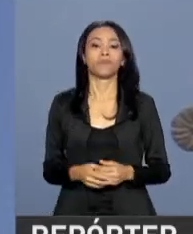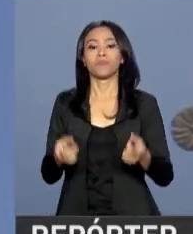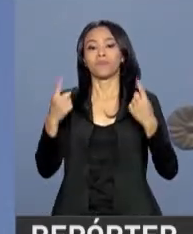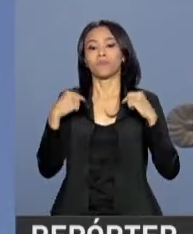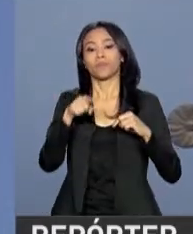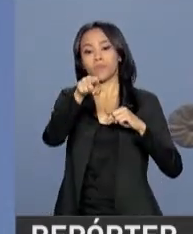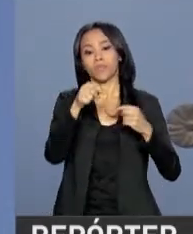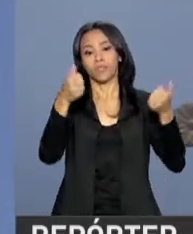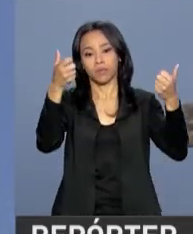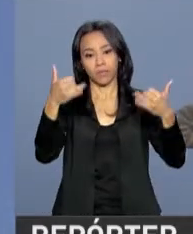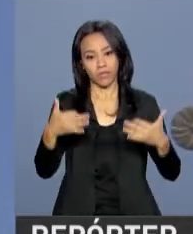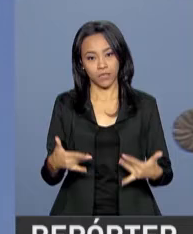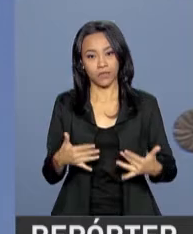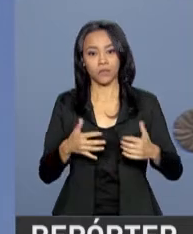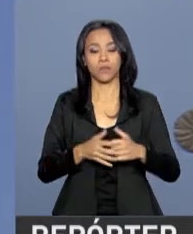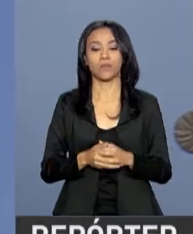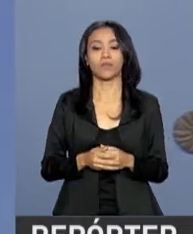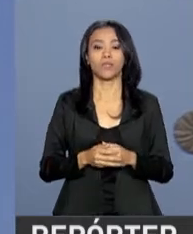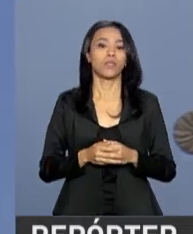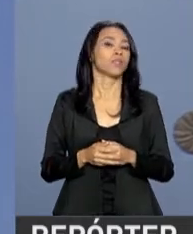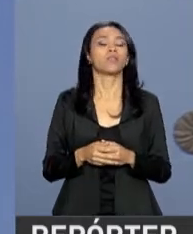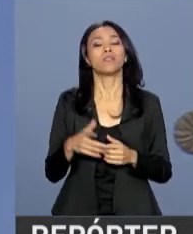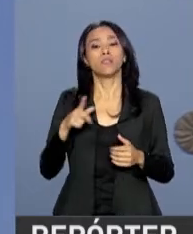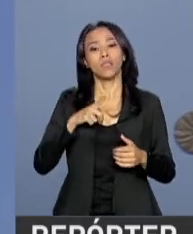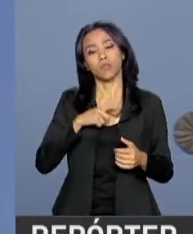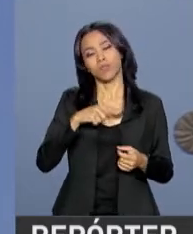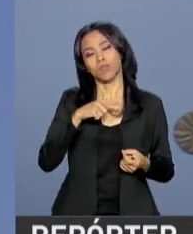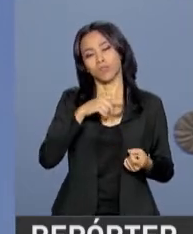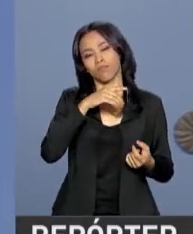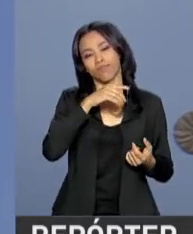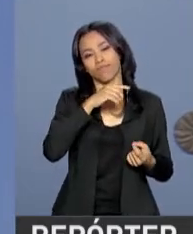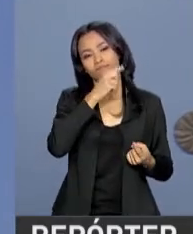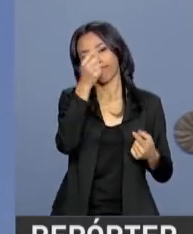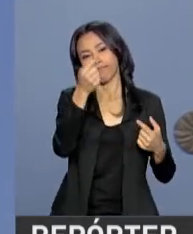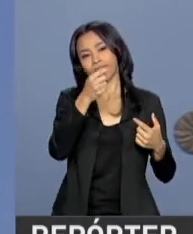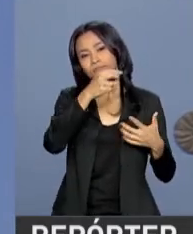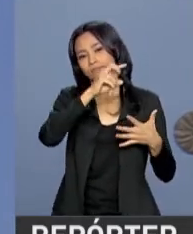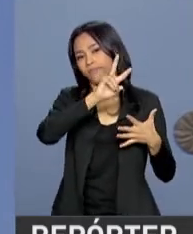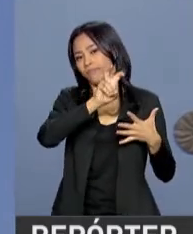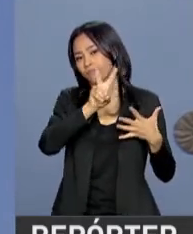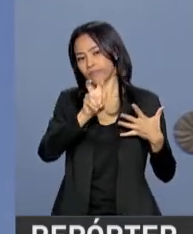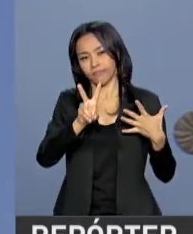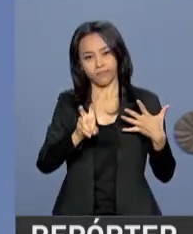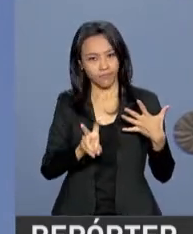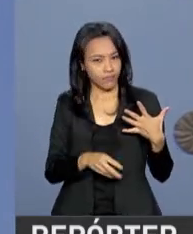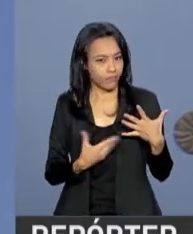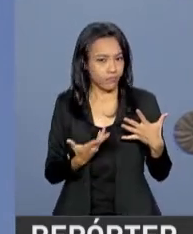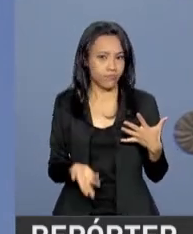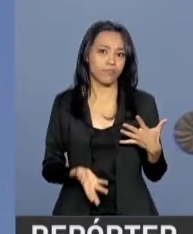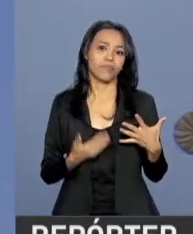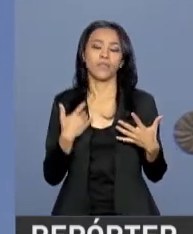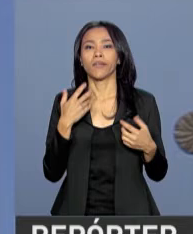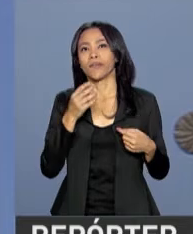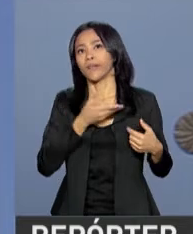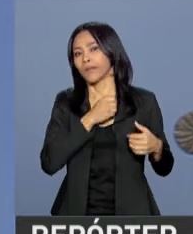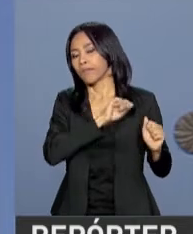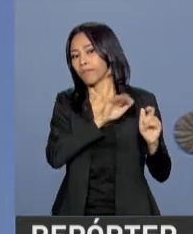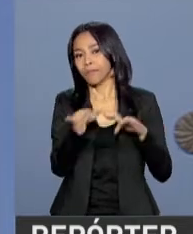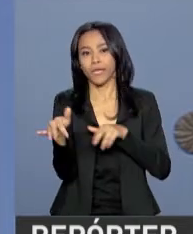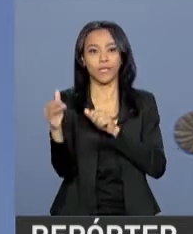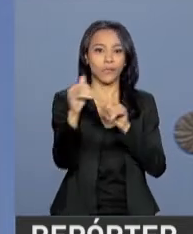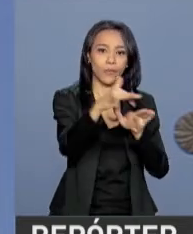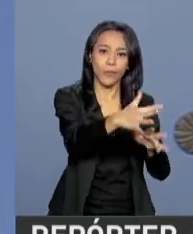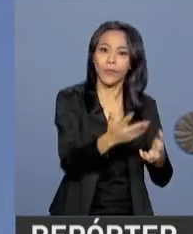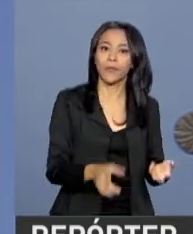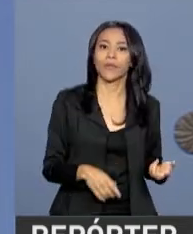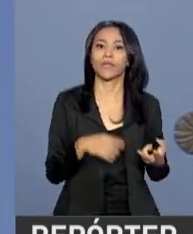Naturalmente que nas áreas mais delicadas nós vamos tratar da questão migratória e das crianças brasileiras que